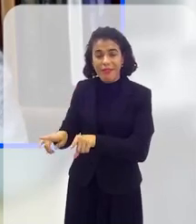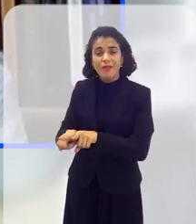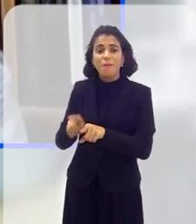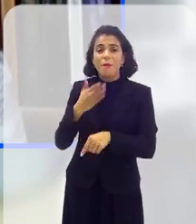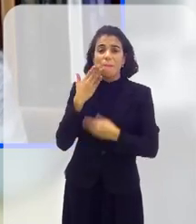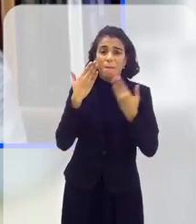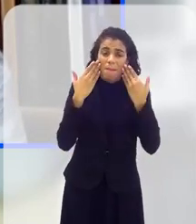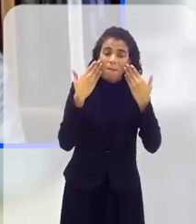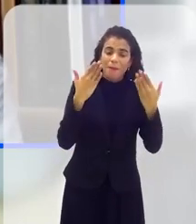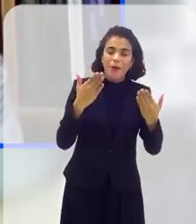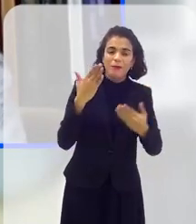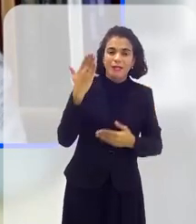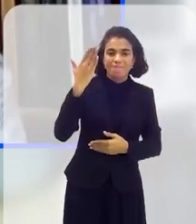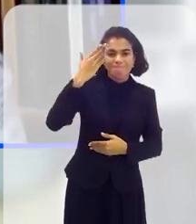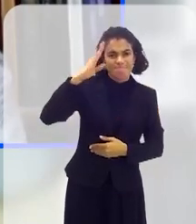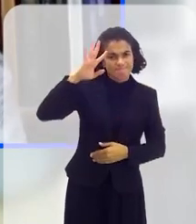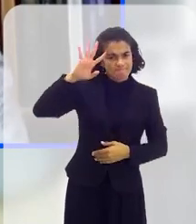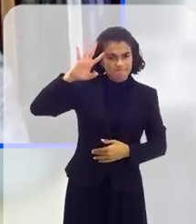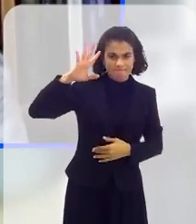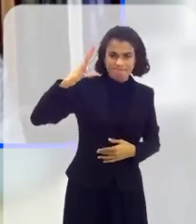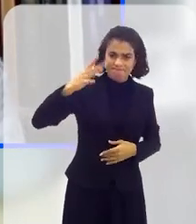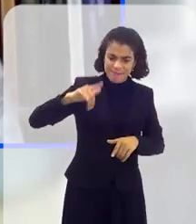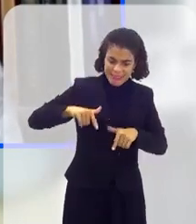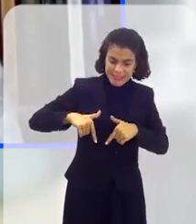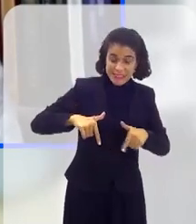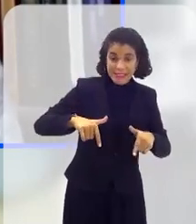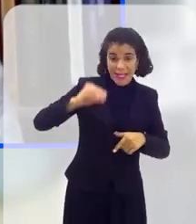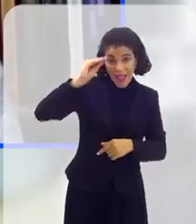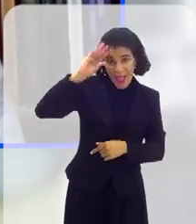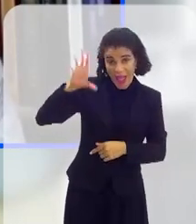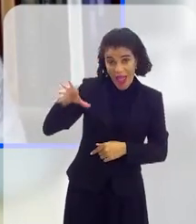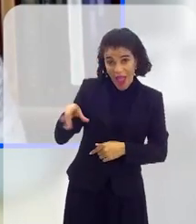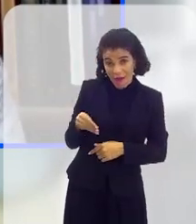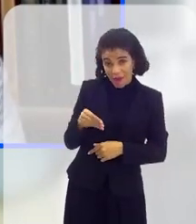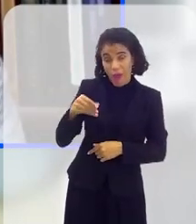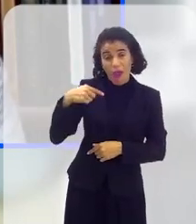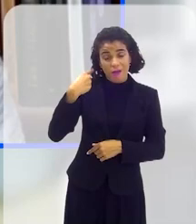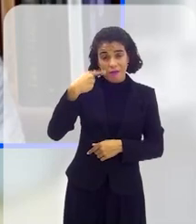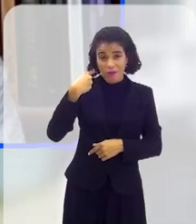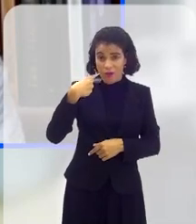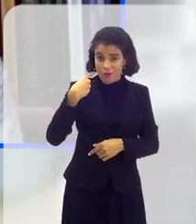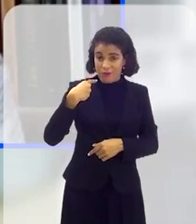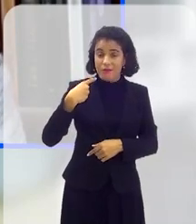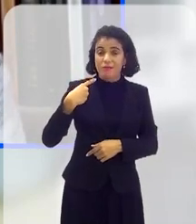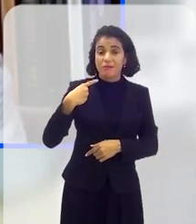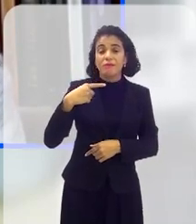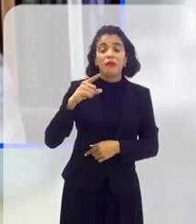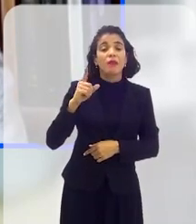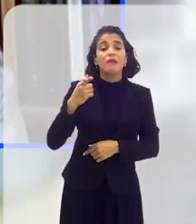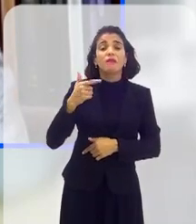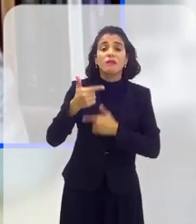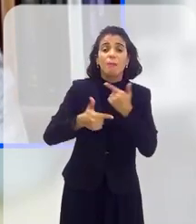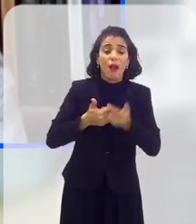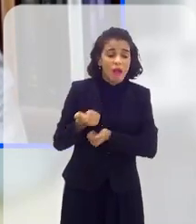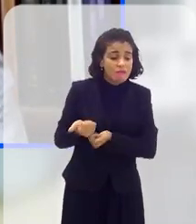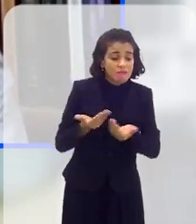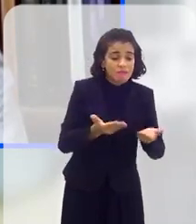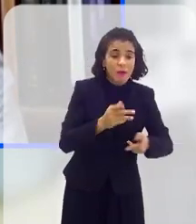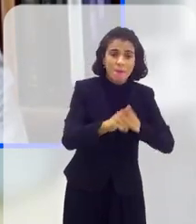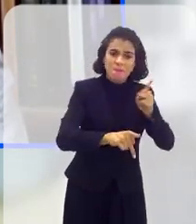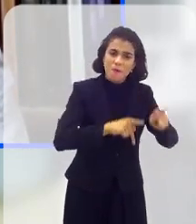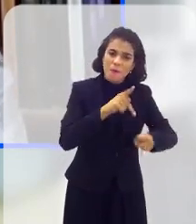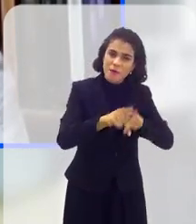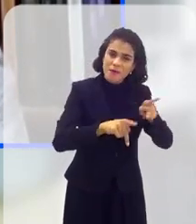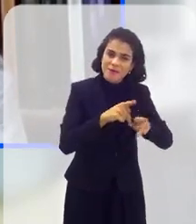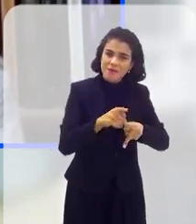e ainda mostra a determinação do Eduardo, que é esse advogado, que ele é afrodescendente, em trabalhar pela